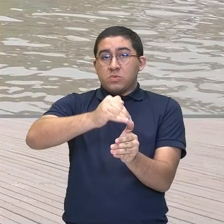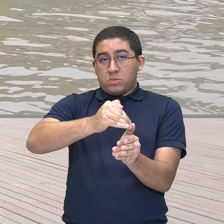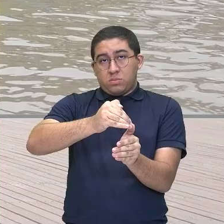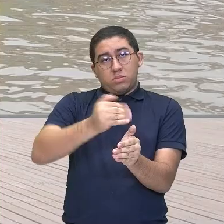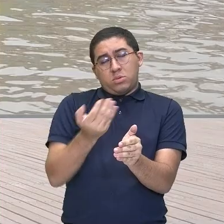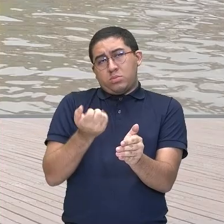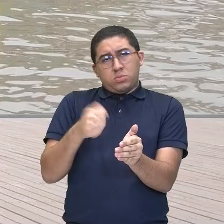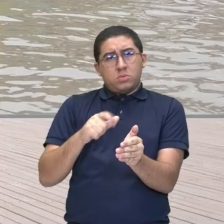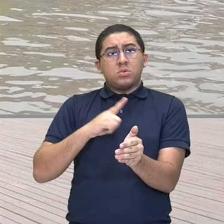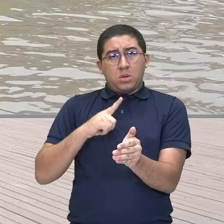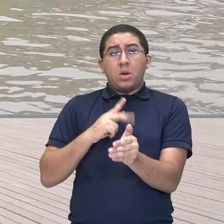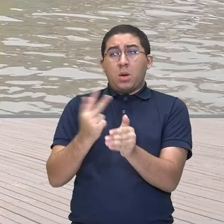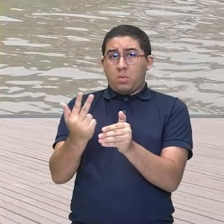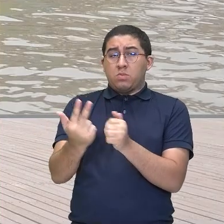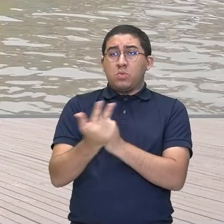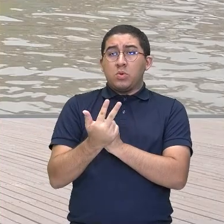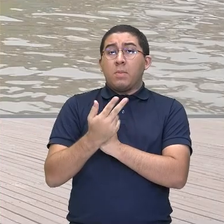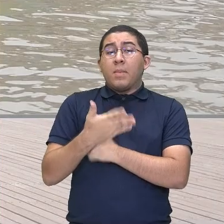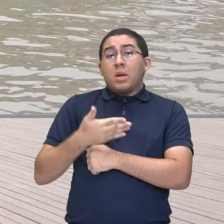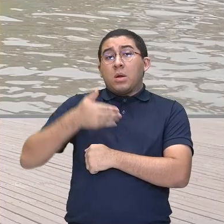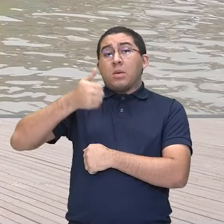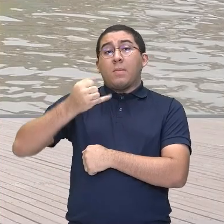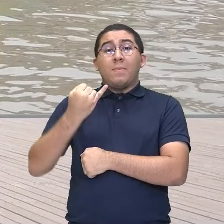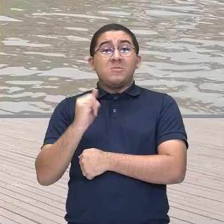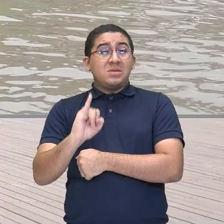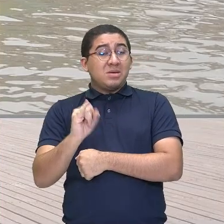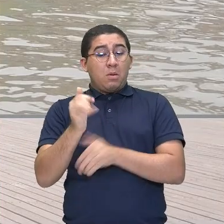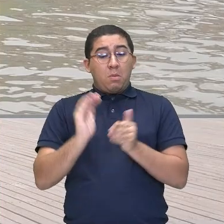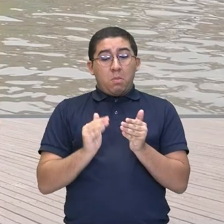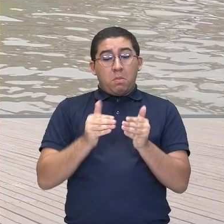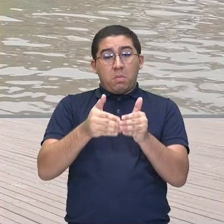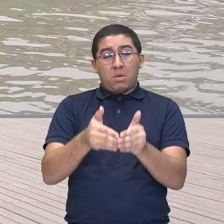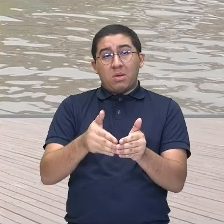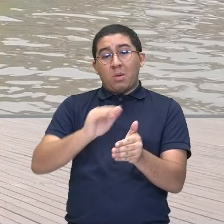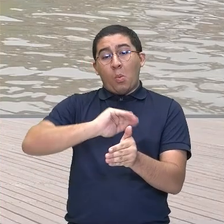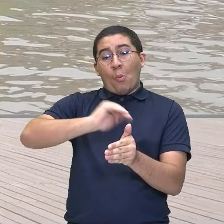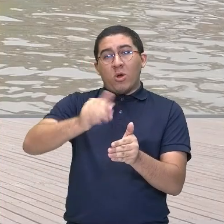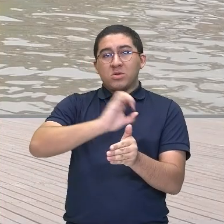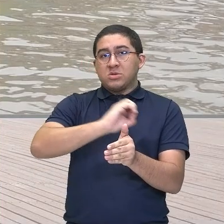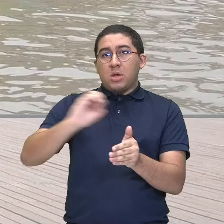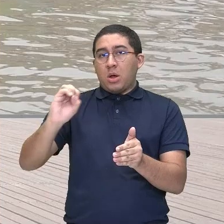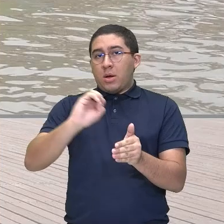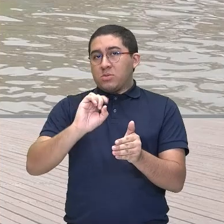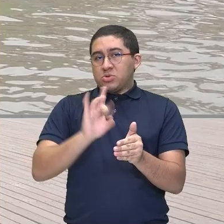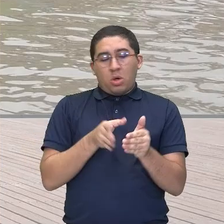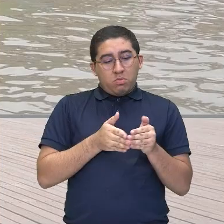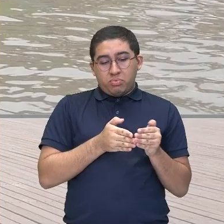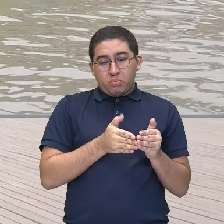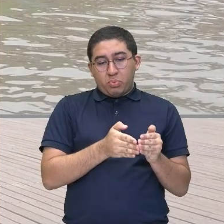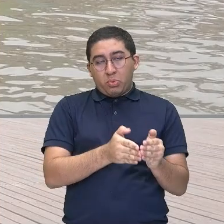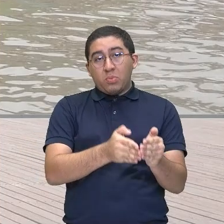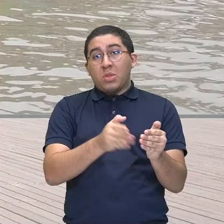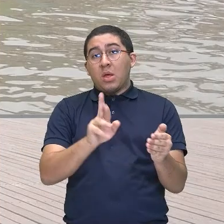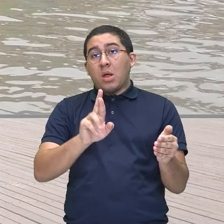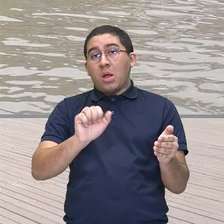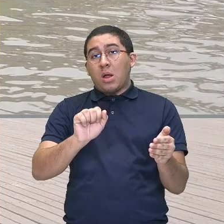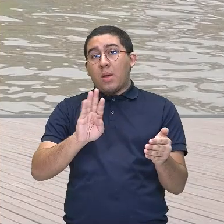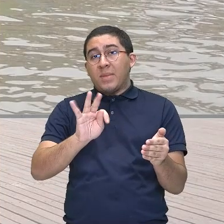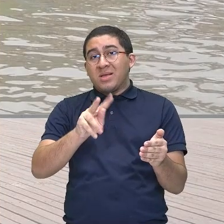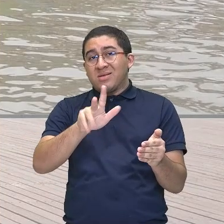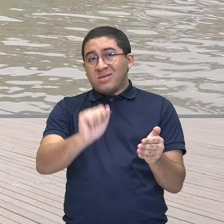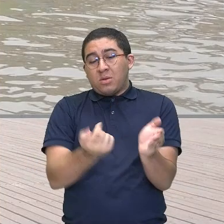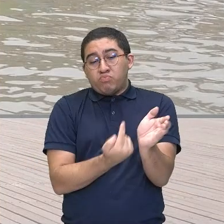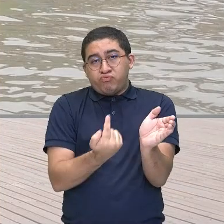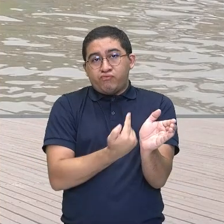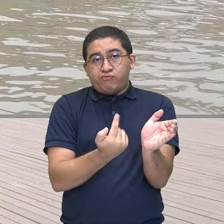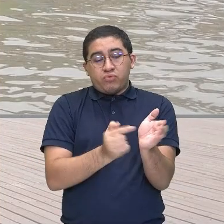mais protegido, né? Mas quando o barco não tem, ele é apenas o rabeta que a gente conhece, né? Aí